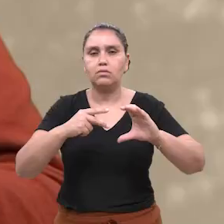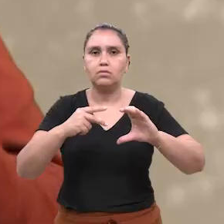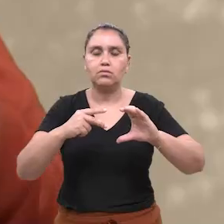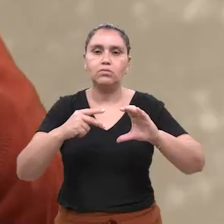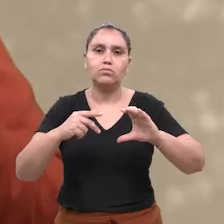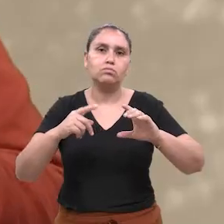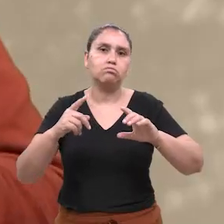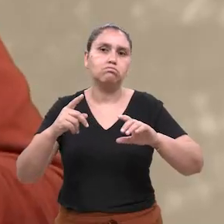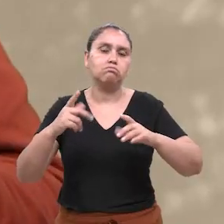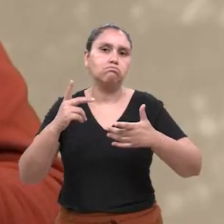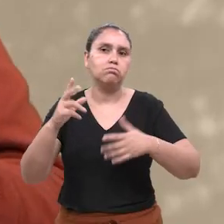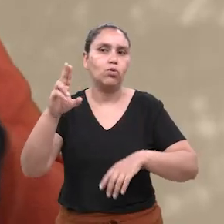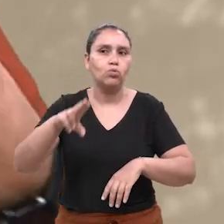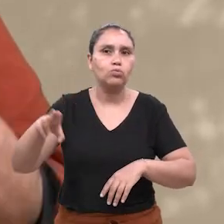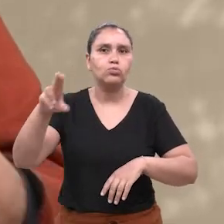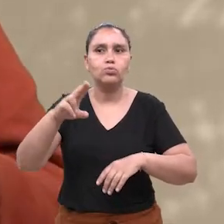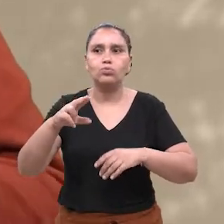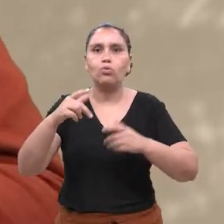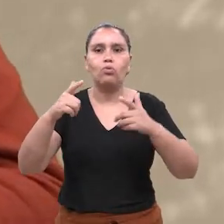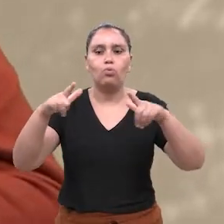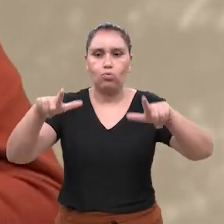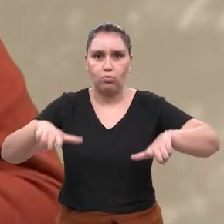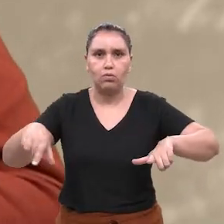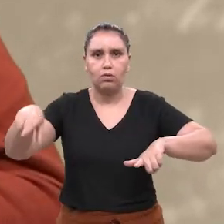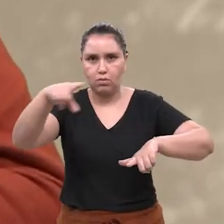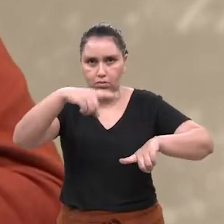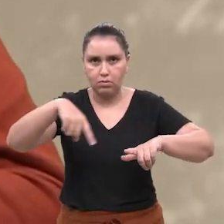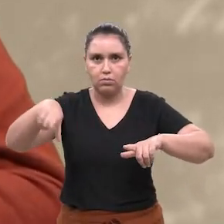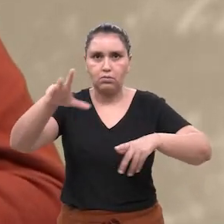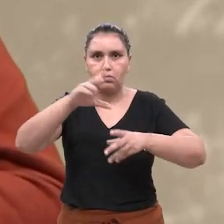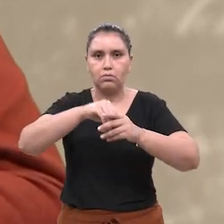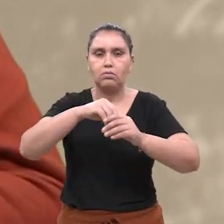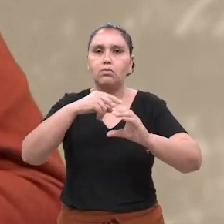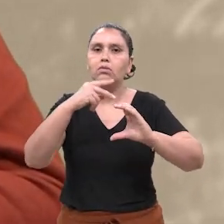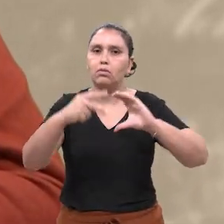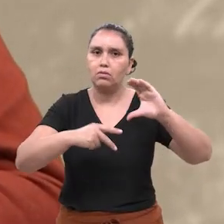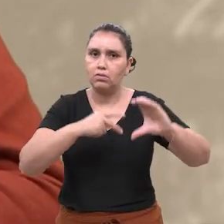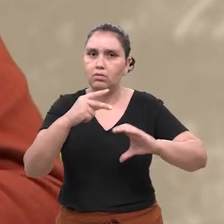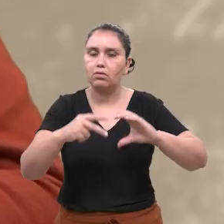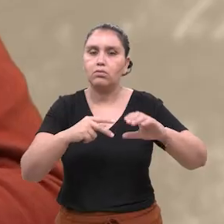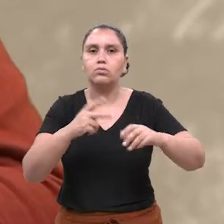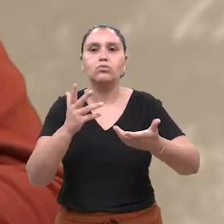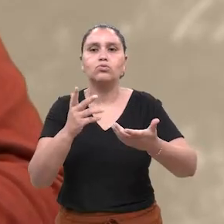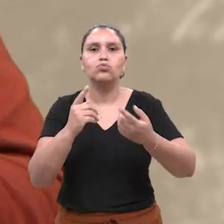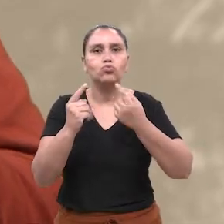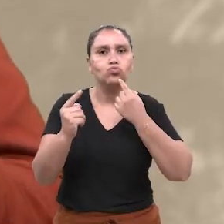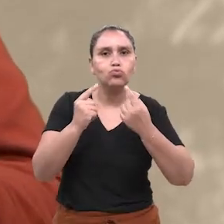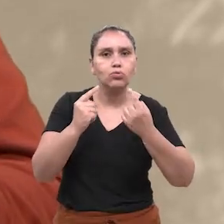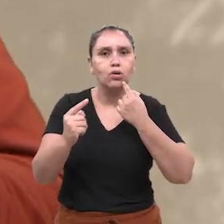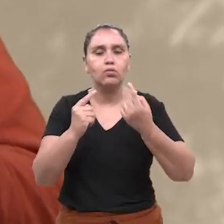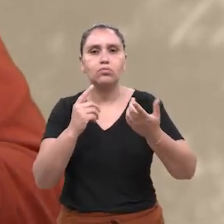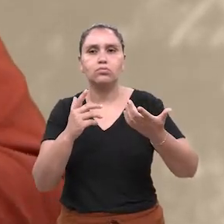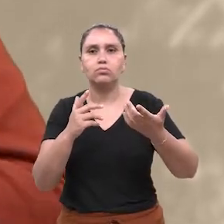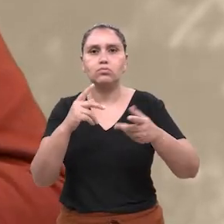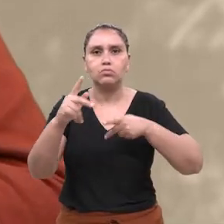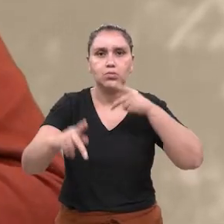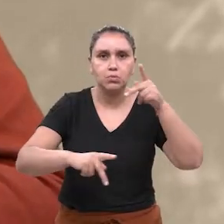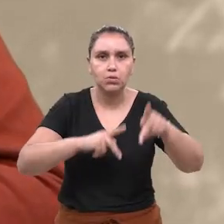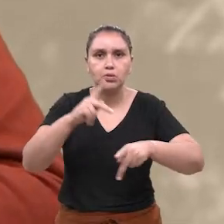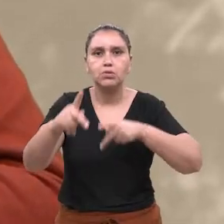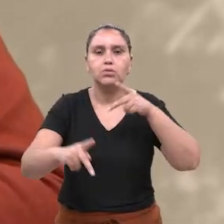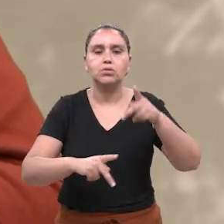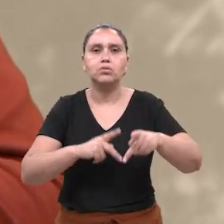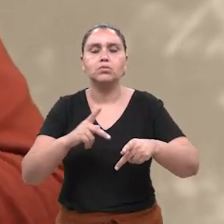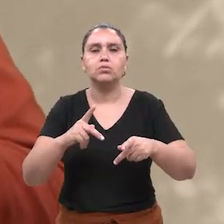acabou usando esta estrutura para poder conversar com a população de forma imediata, né,